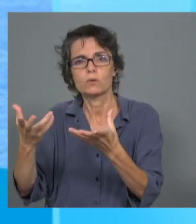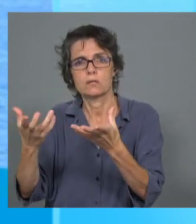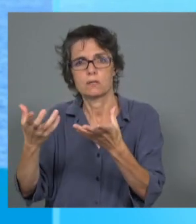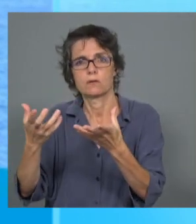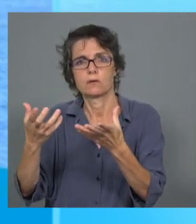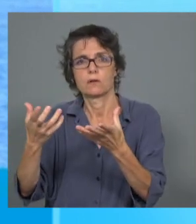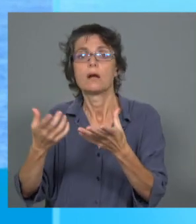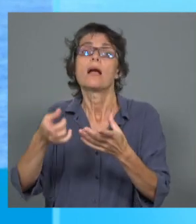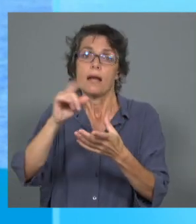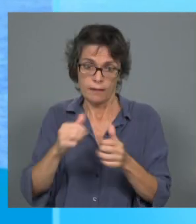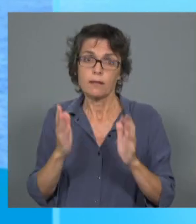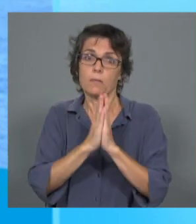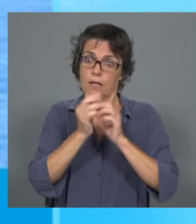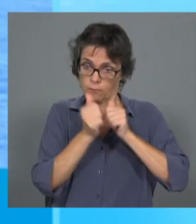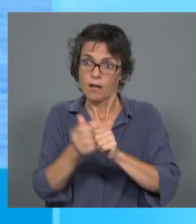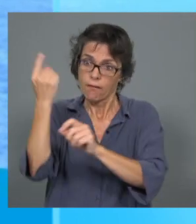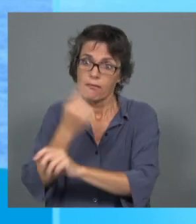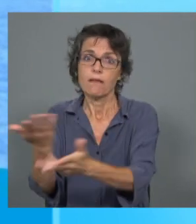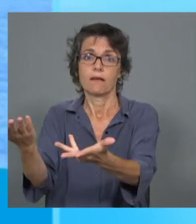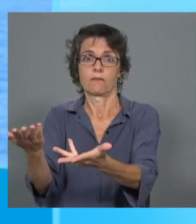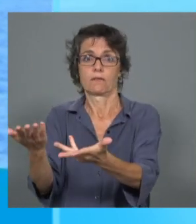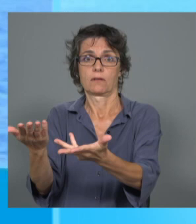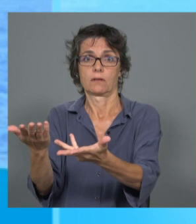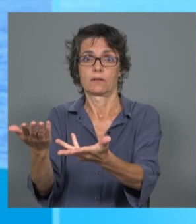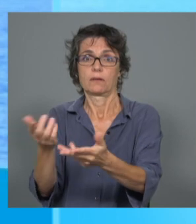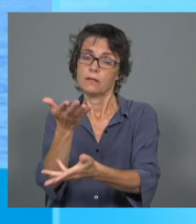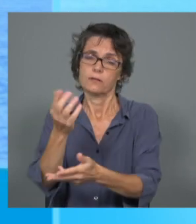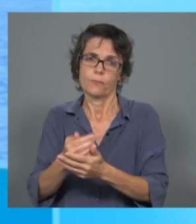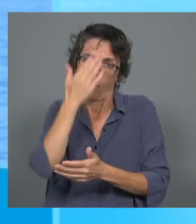não é? E, portanto, iriam para o outro lado. De forma que eu acho que sim, que deve-se estar em todo o lado.